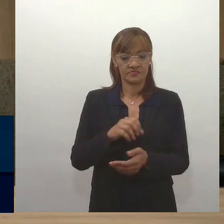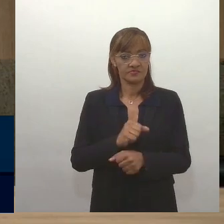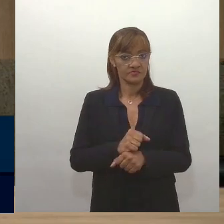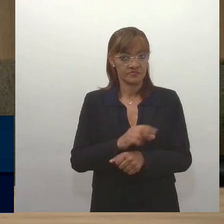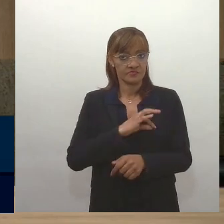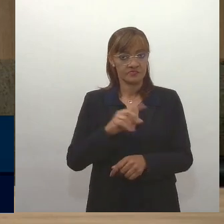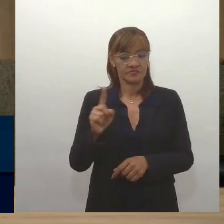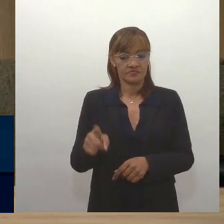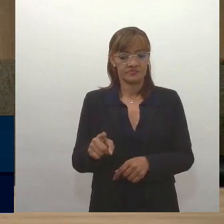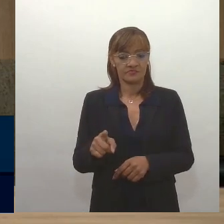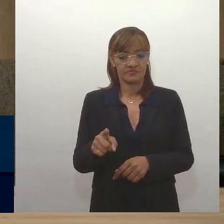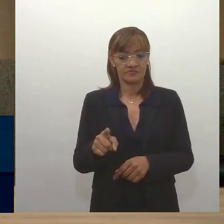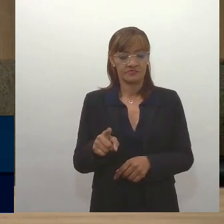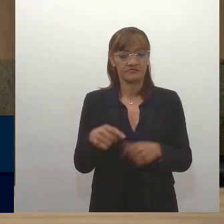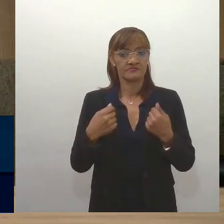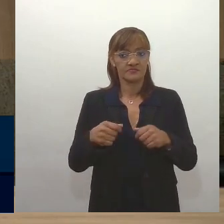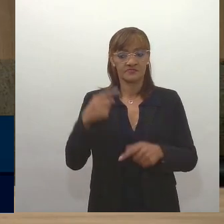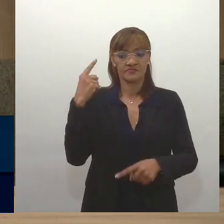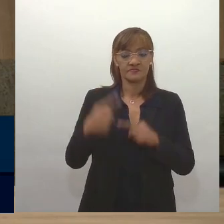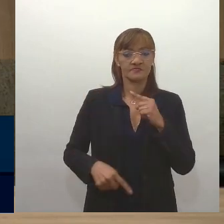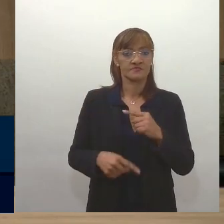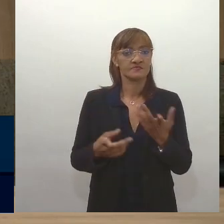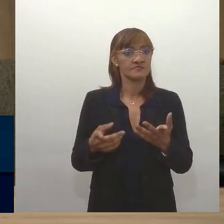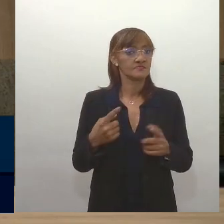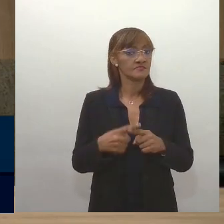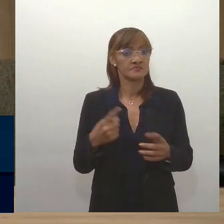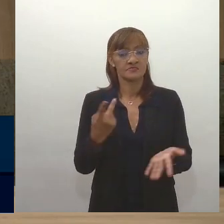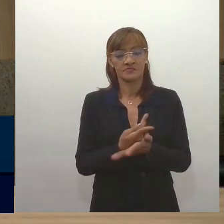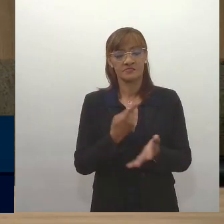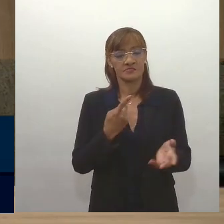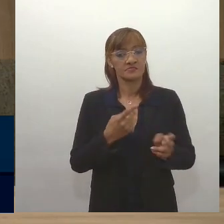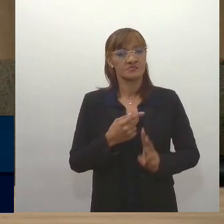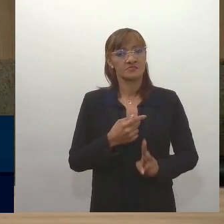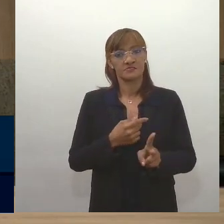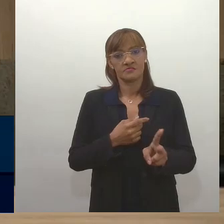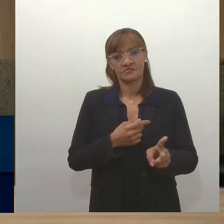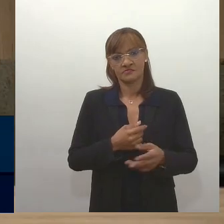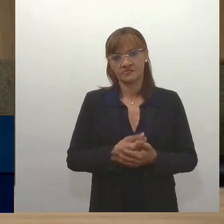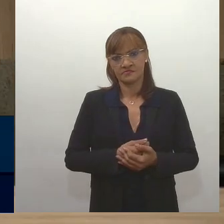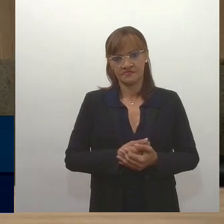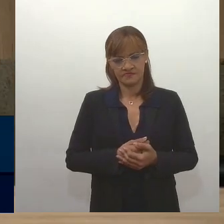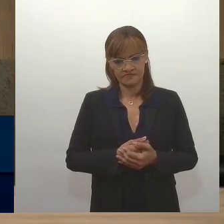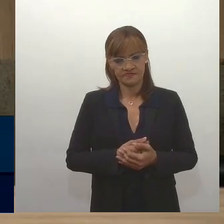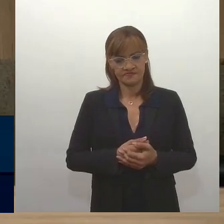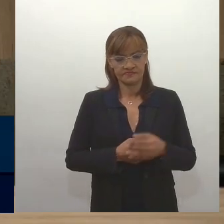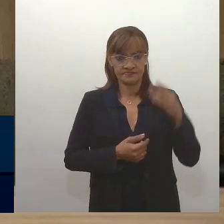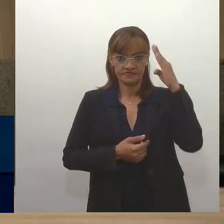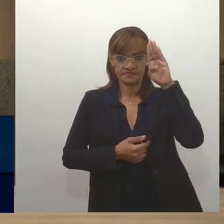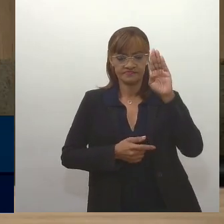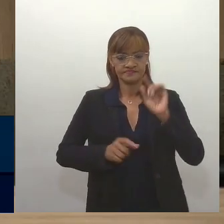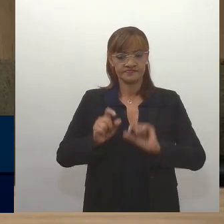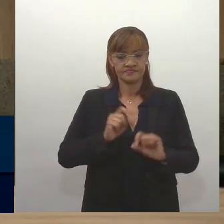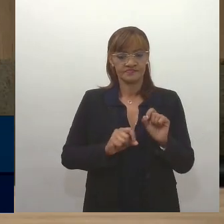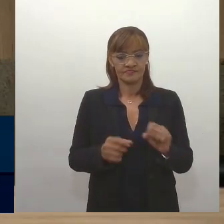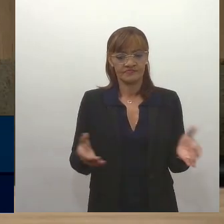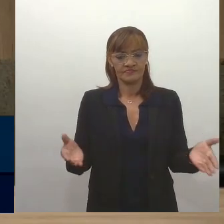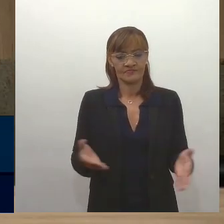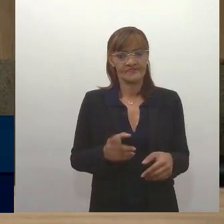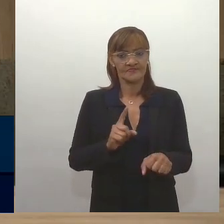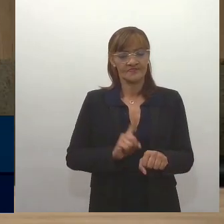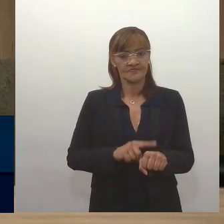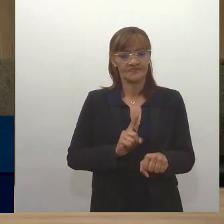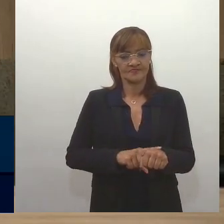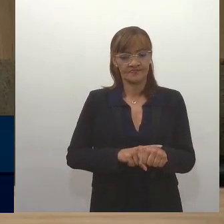que tem sido recorrente não é cada vez mais Principalmente nesse momento político